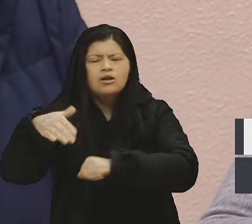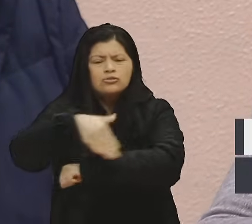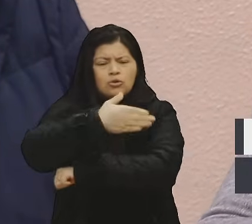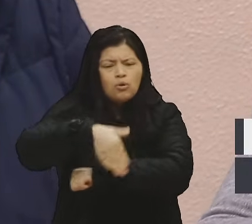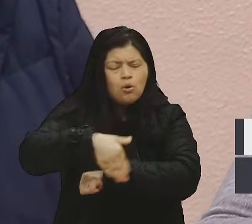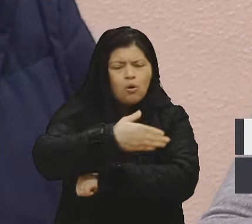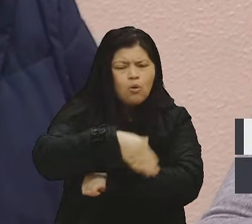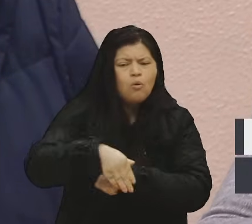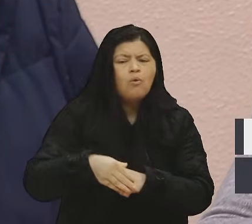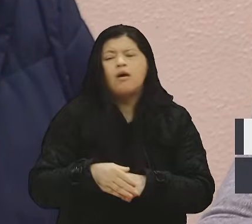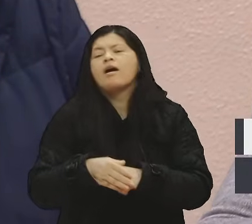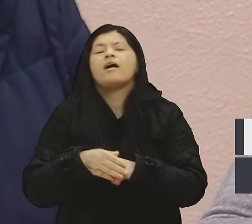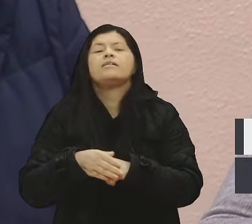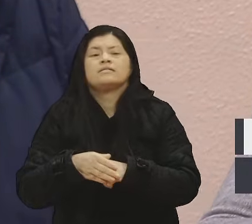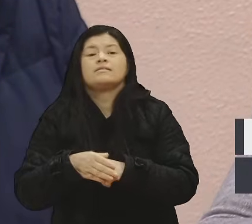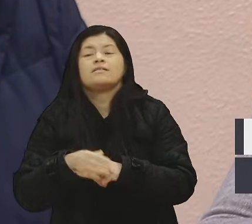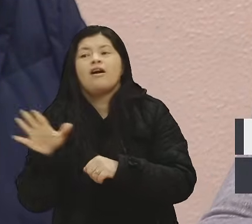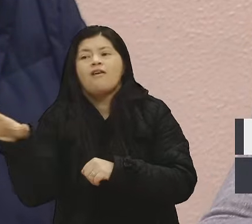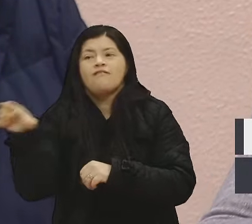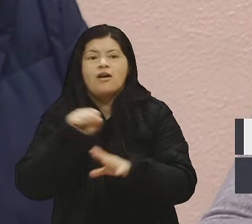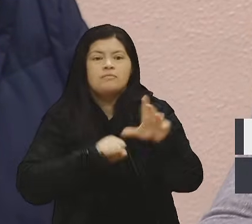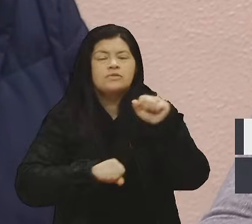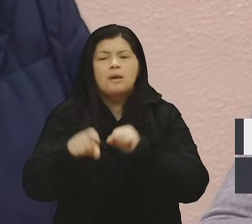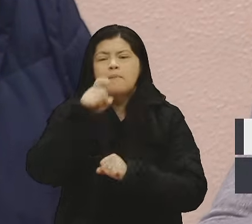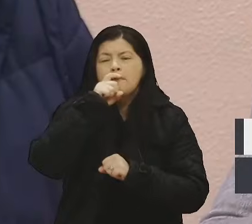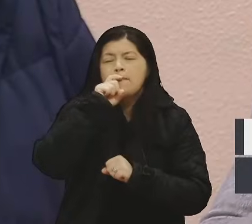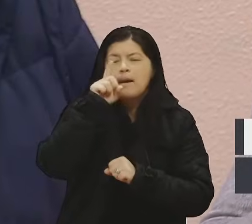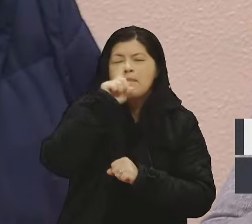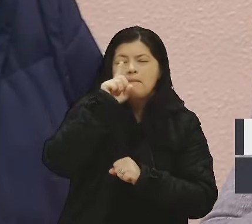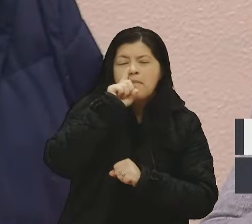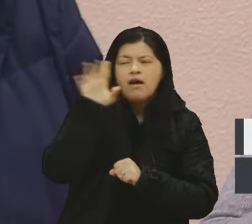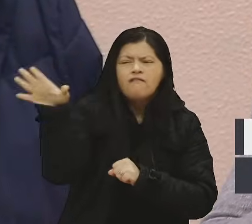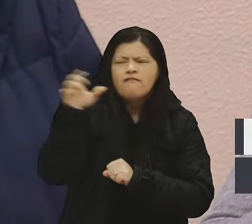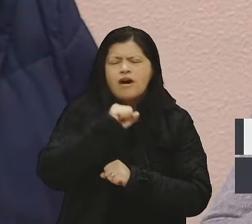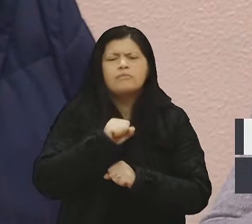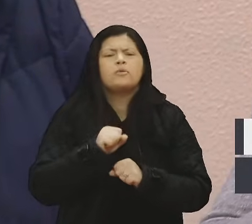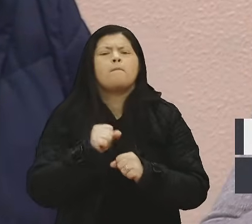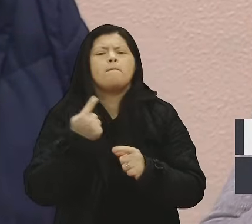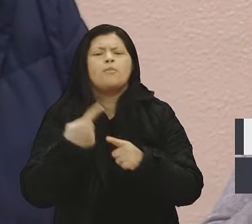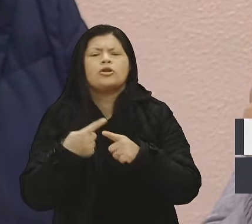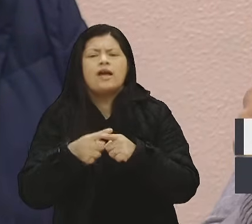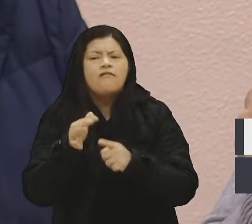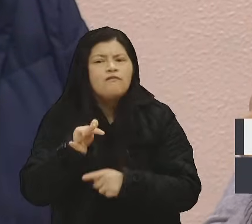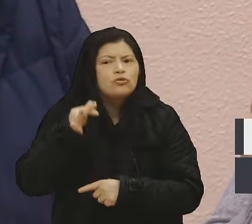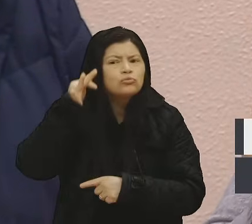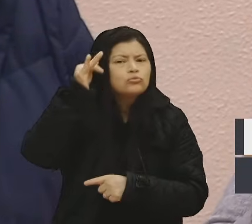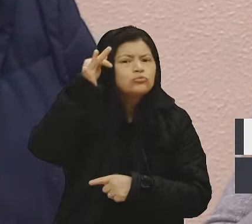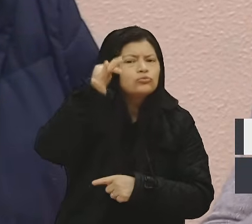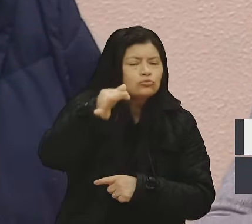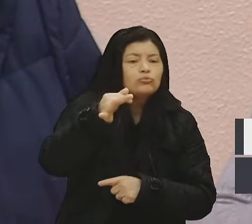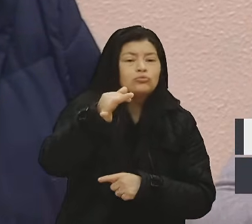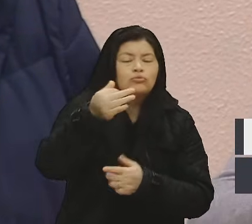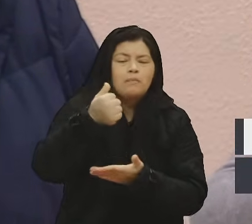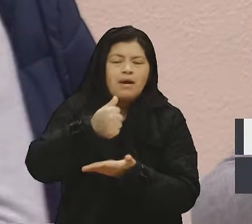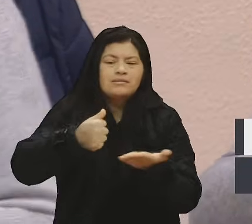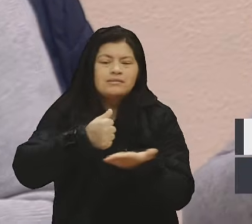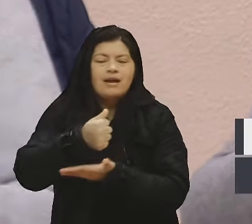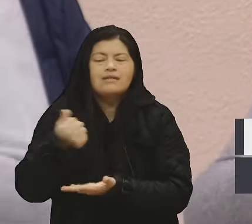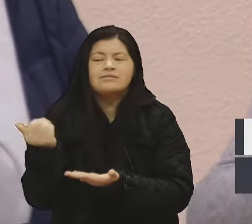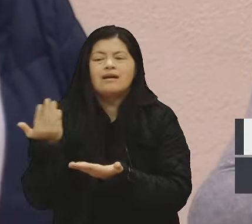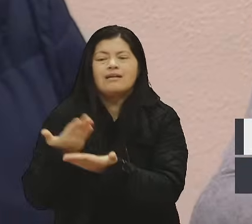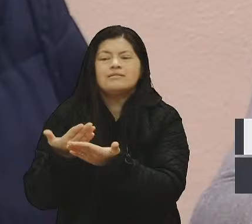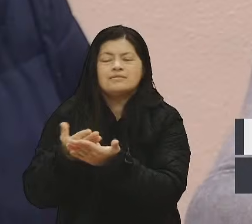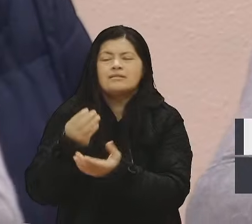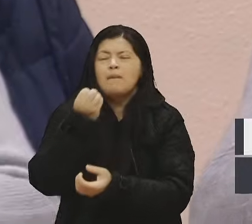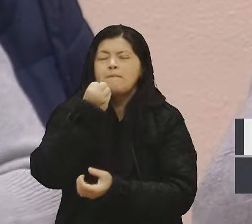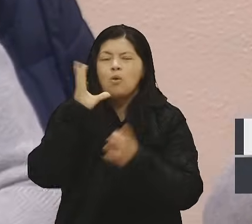vamos convencer quem está com a gente, os pais, as mães, porque o futuro ele está baseado na educação. Muito obrigado, uma